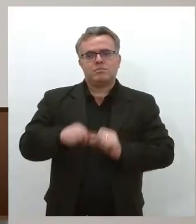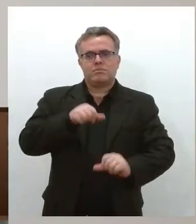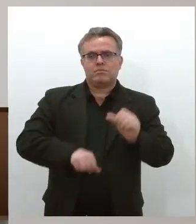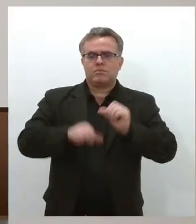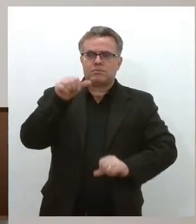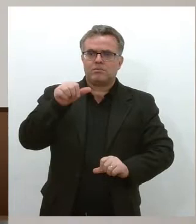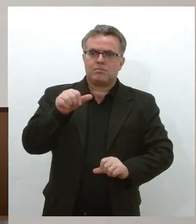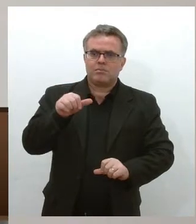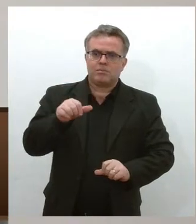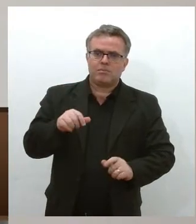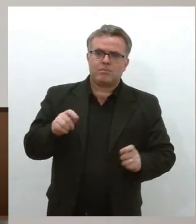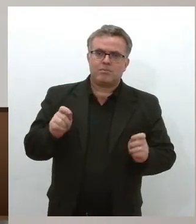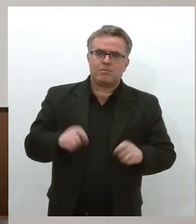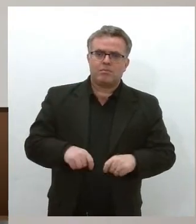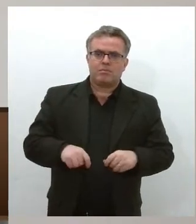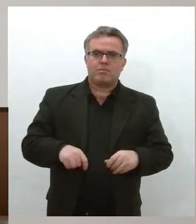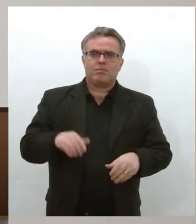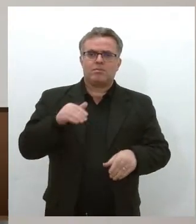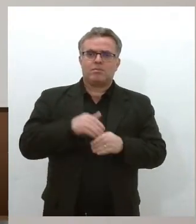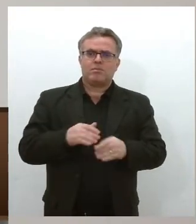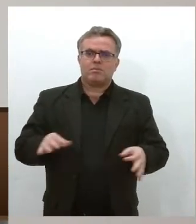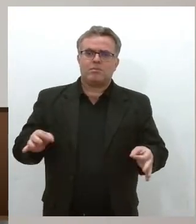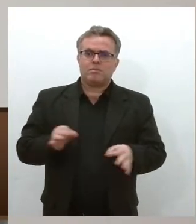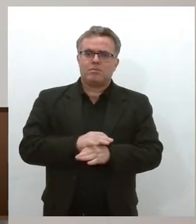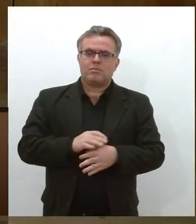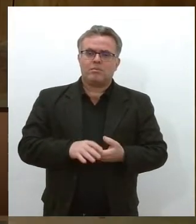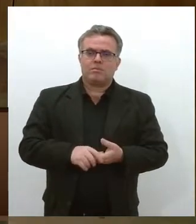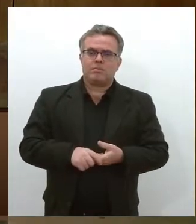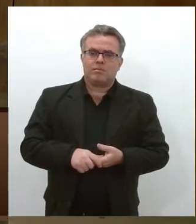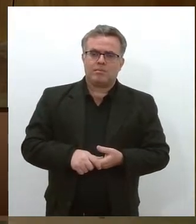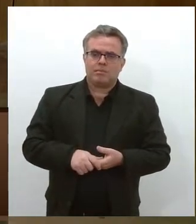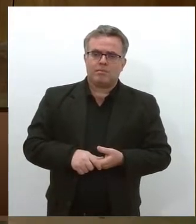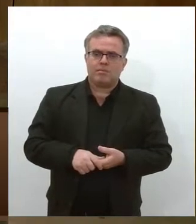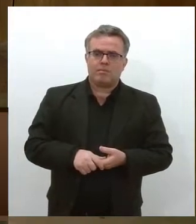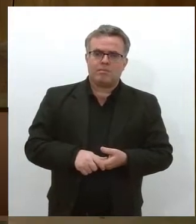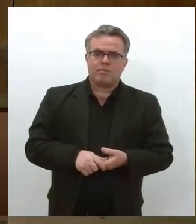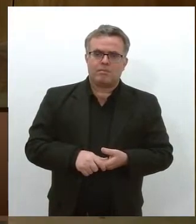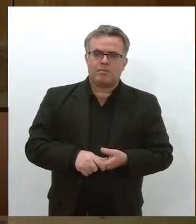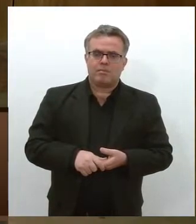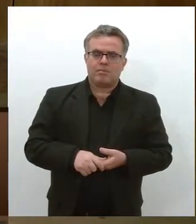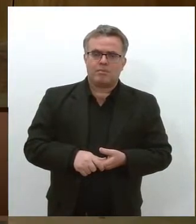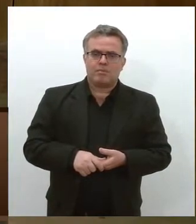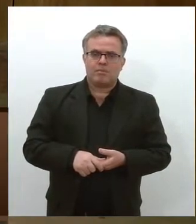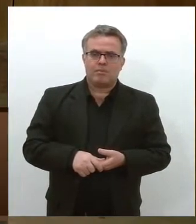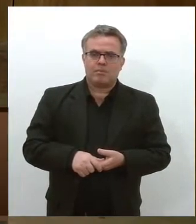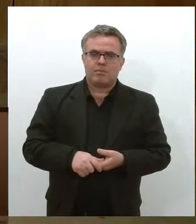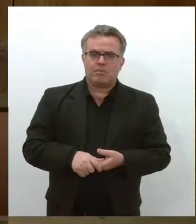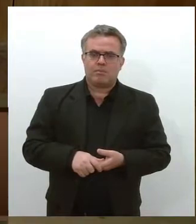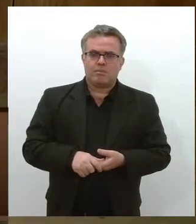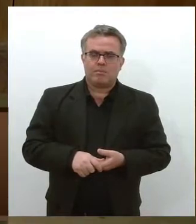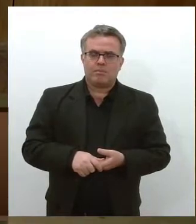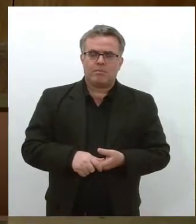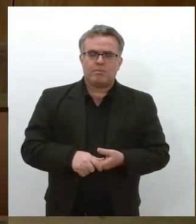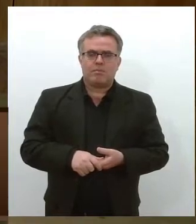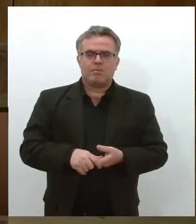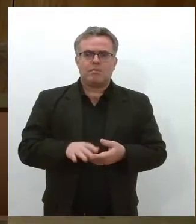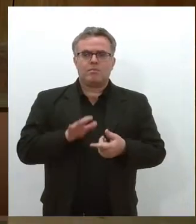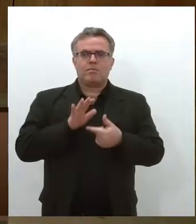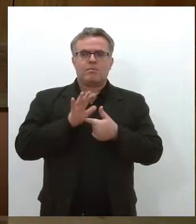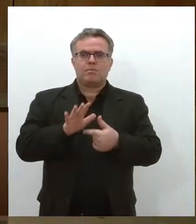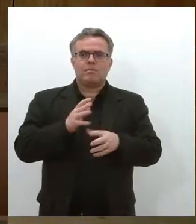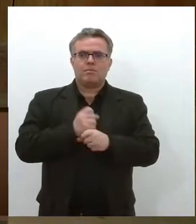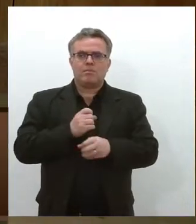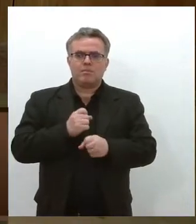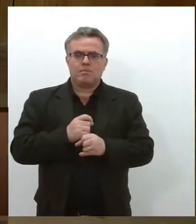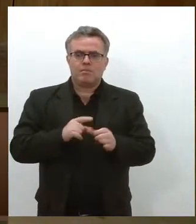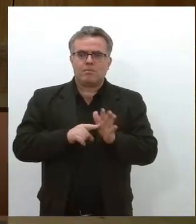ao longo do dia da votação e ficar em segundo. Obrigada pela correção, verdade. Noemi, esse dado ele mostra para a gente o